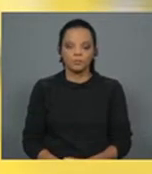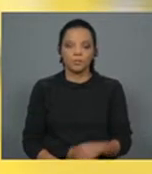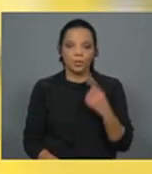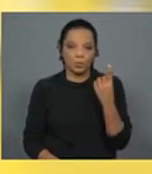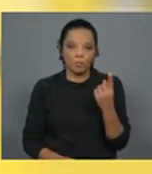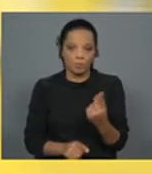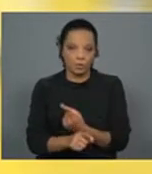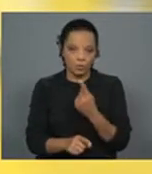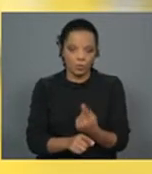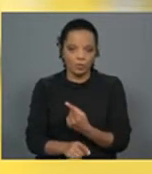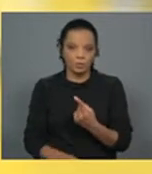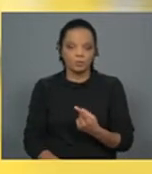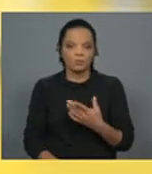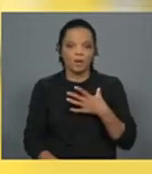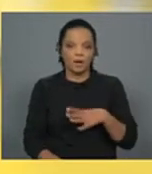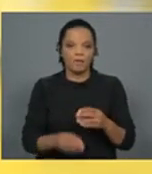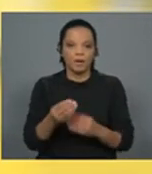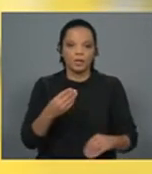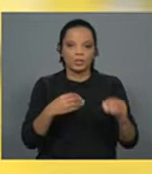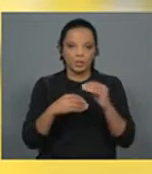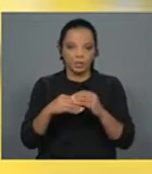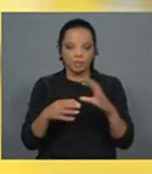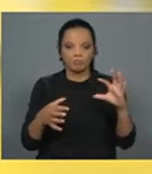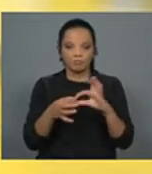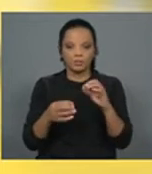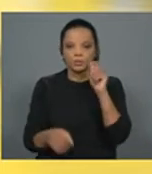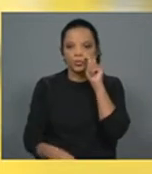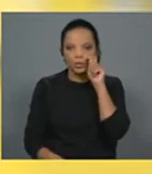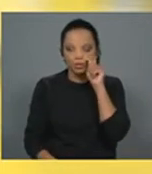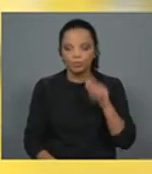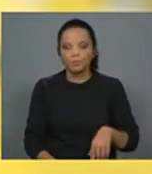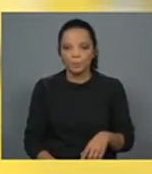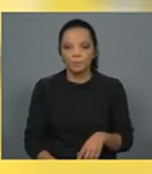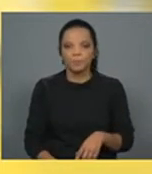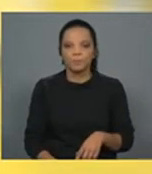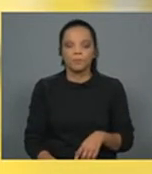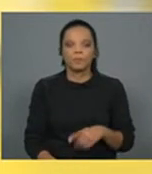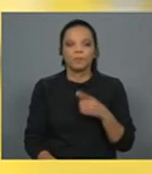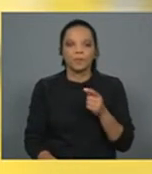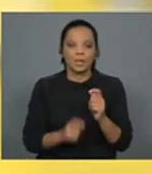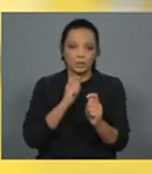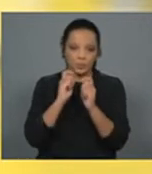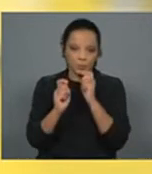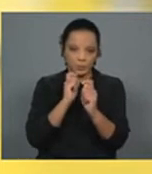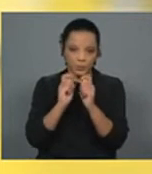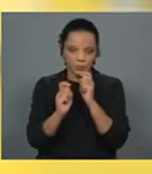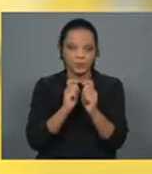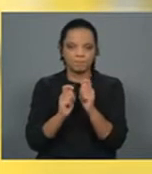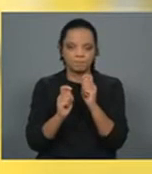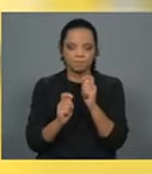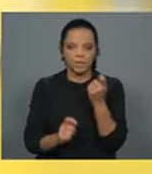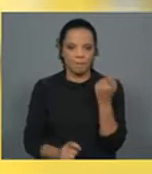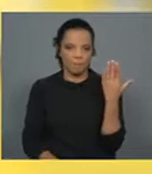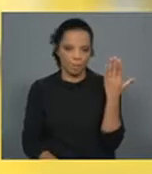que queria acrescentar relativamente ao turismo. Foi entrevistado há pouco